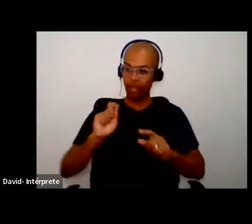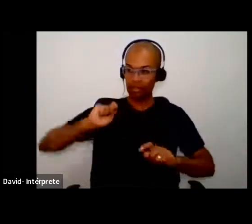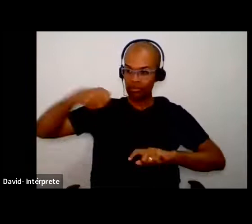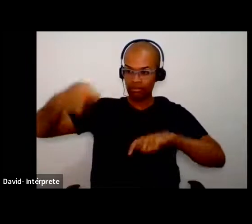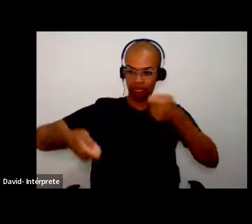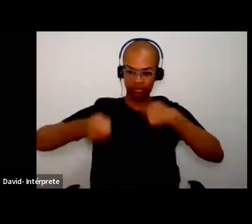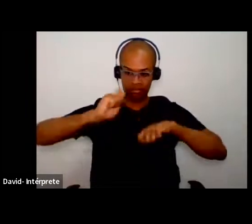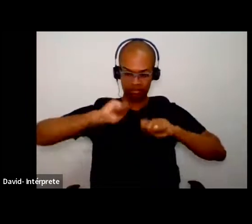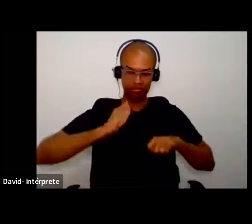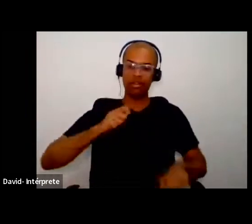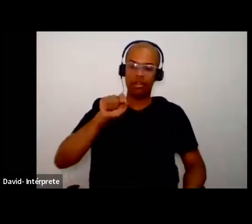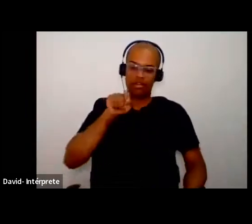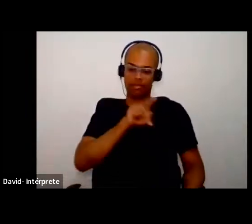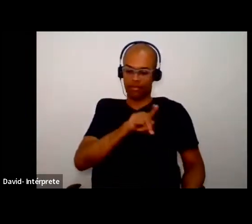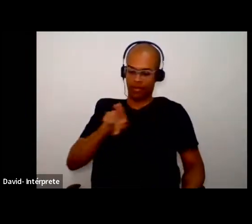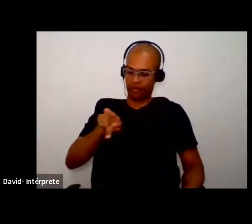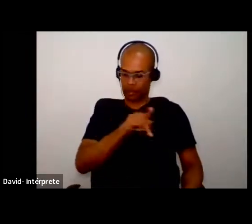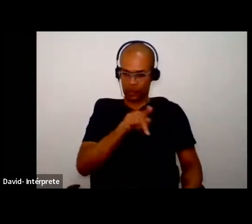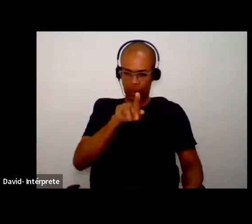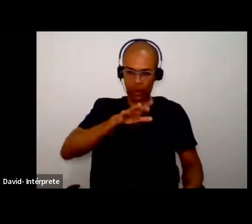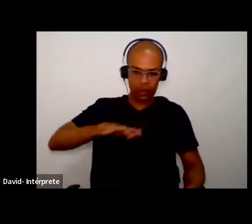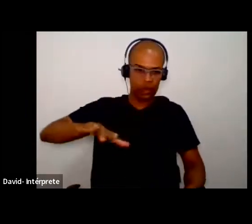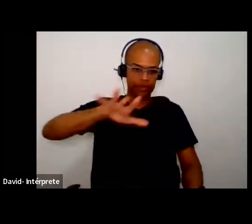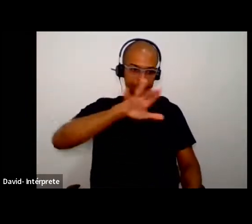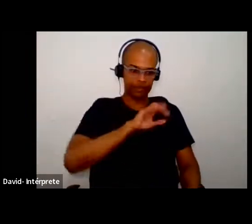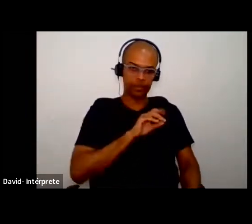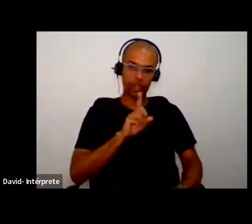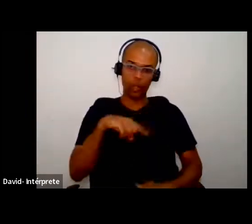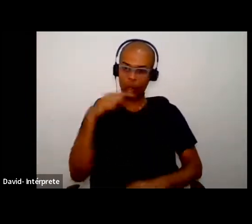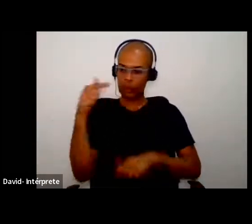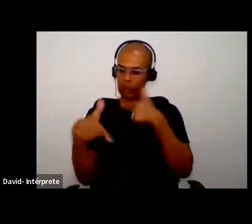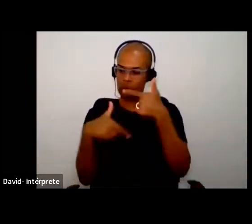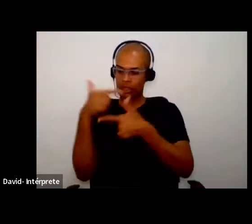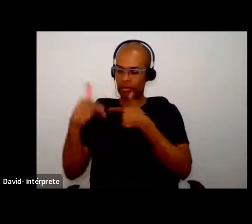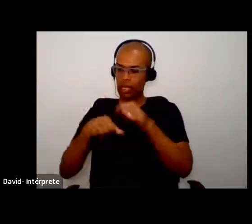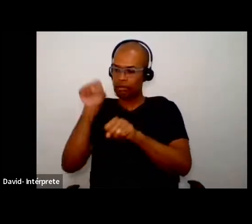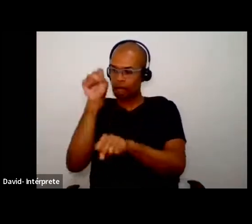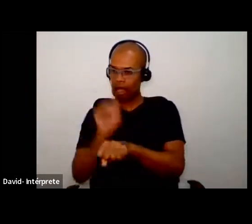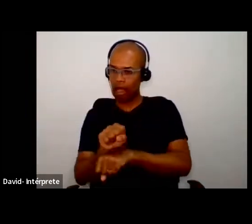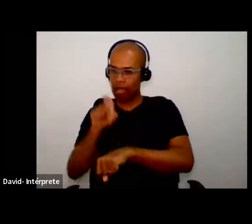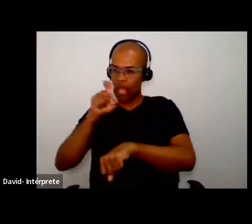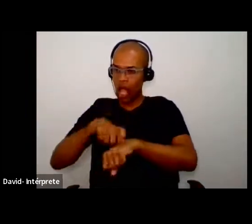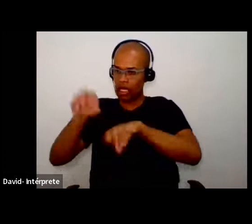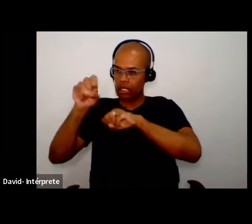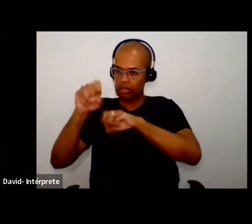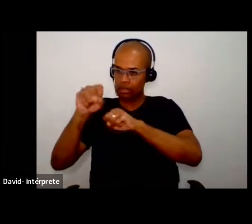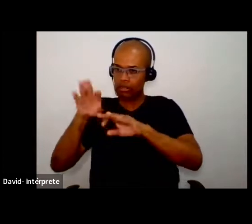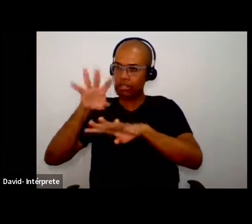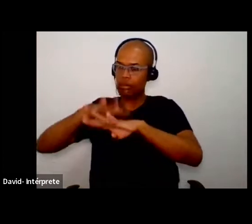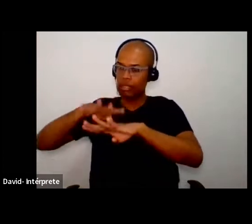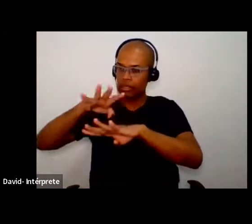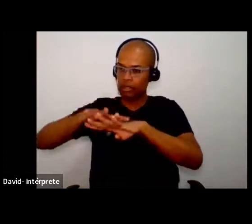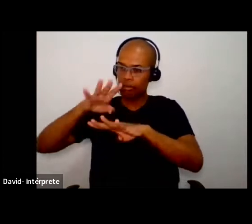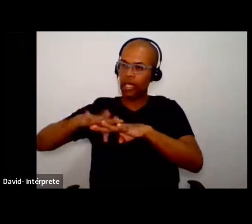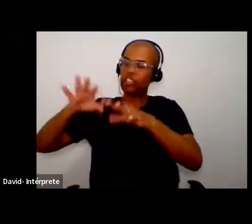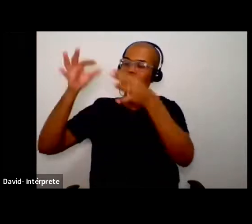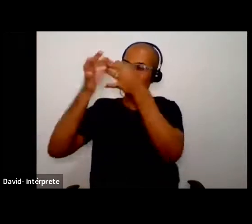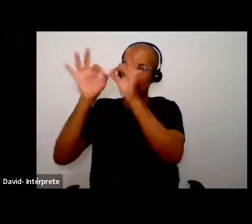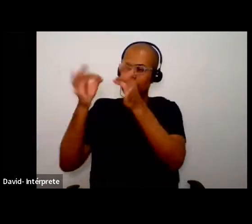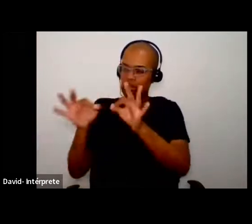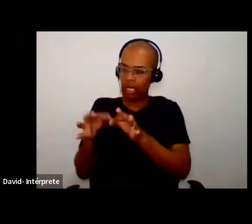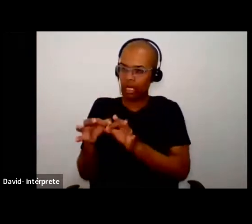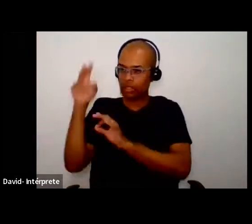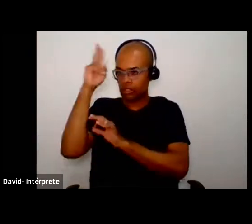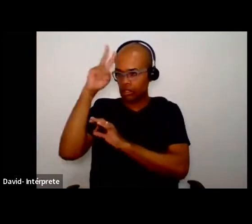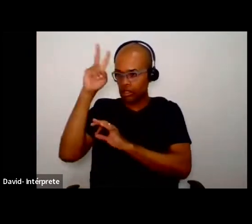professoras. Nossa tarefa não se esgota no ensino da matemática, da geografia, da sintaxe, da história,